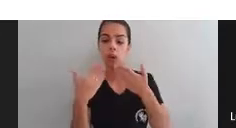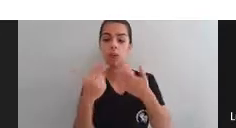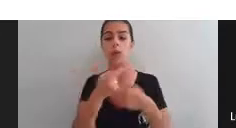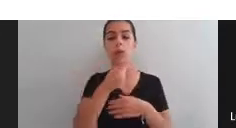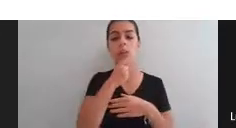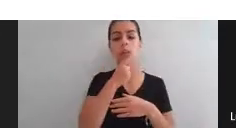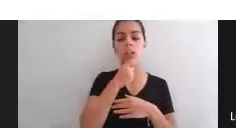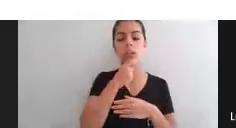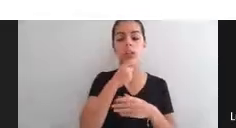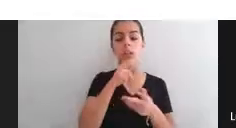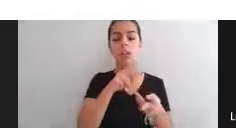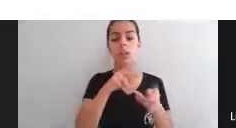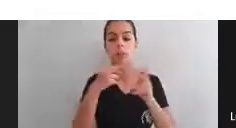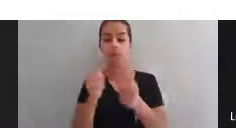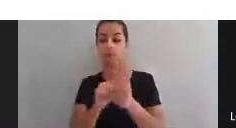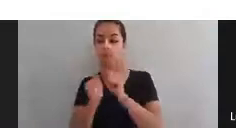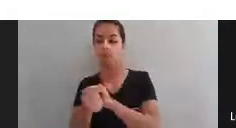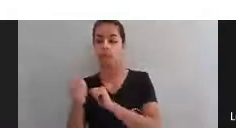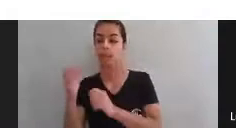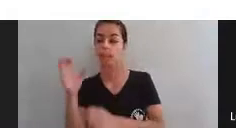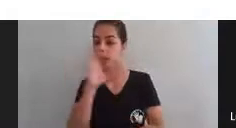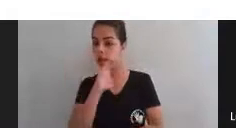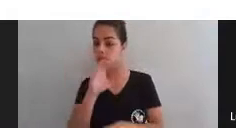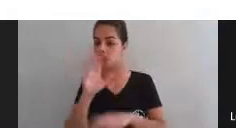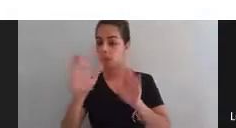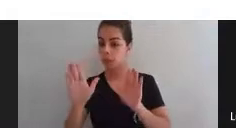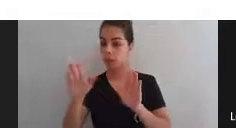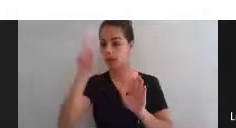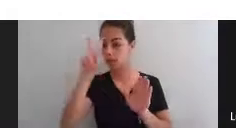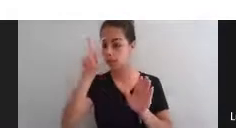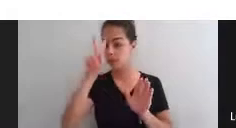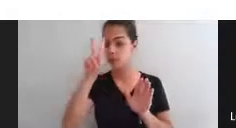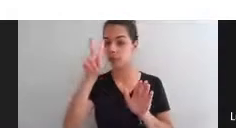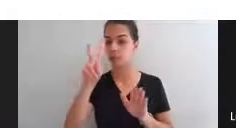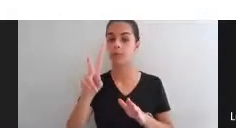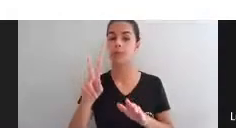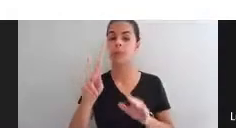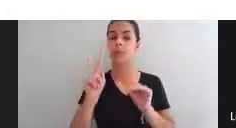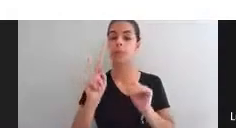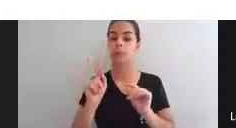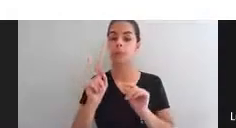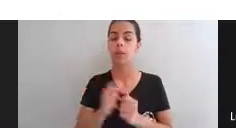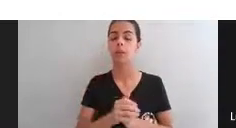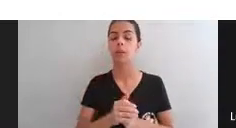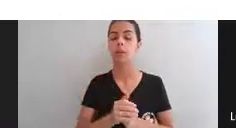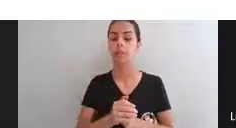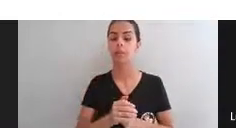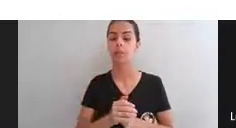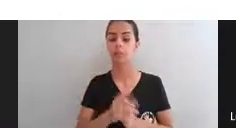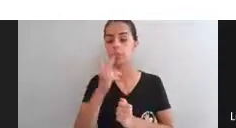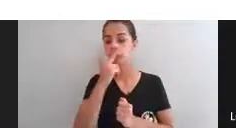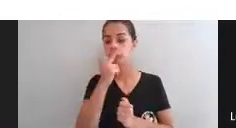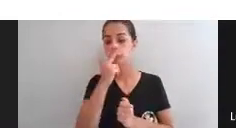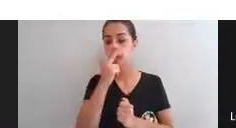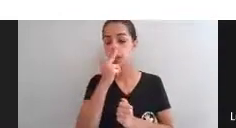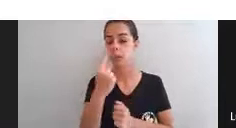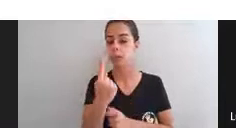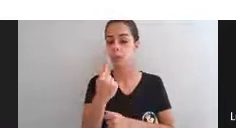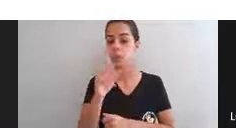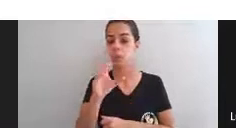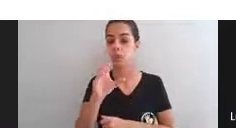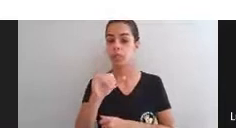quente. Só que, de novo, efetivamente, é como se a gente tivesse somente um ciclo